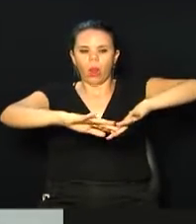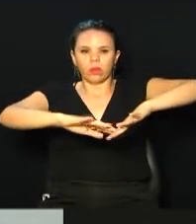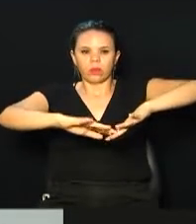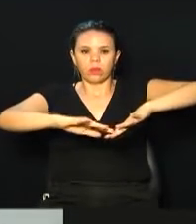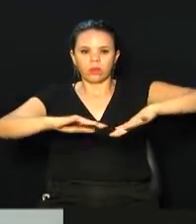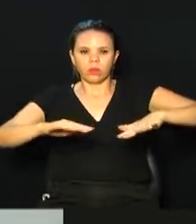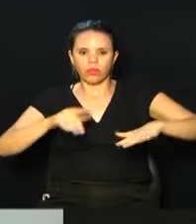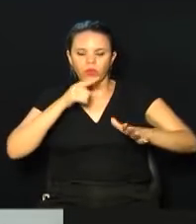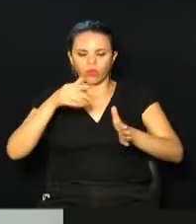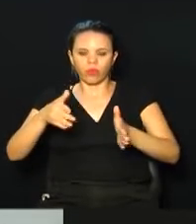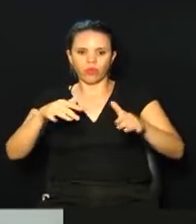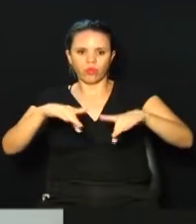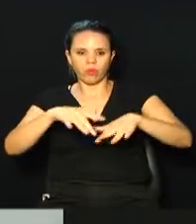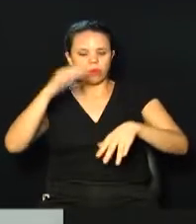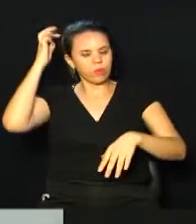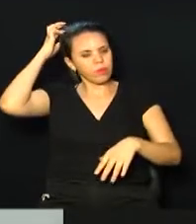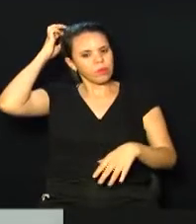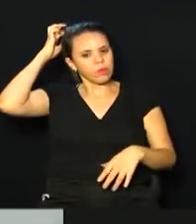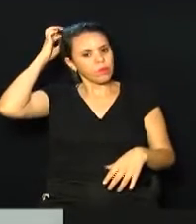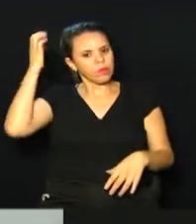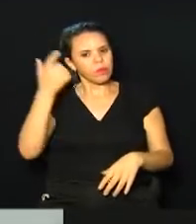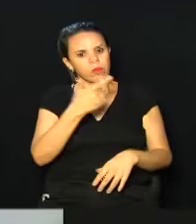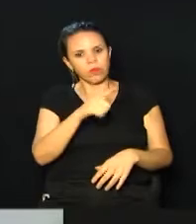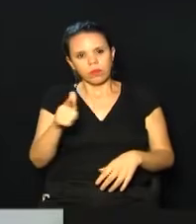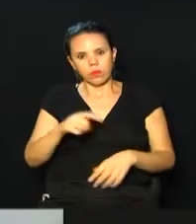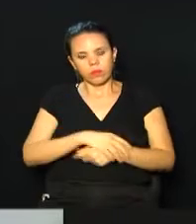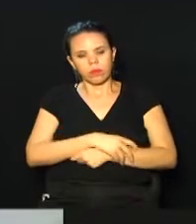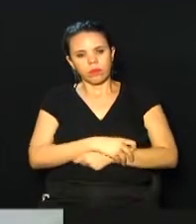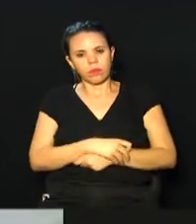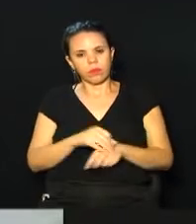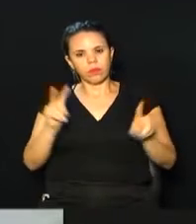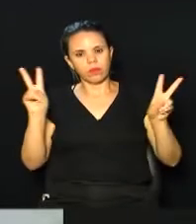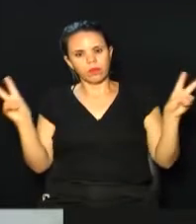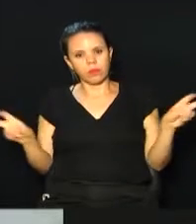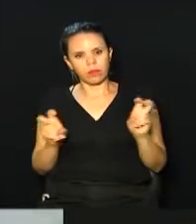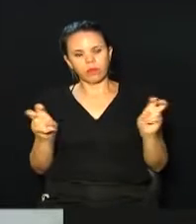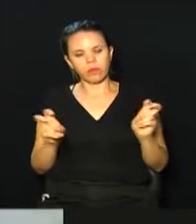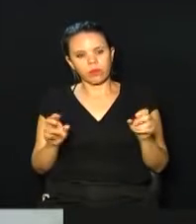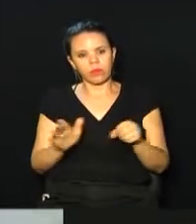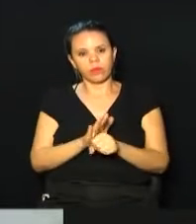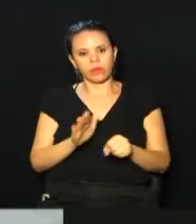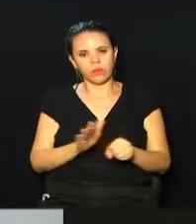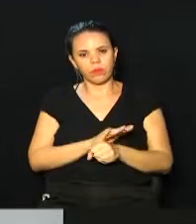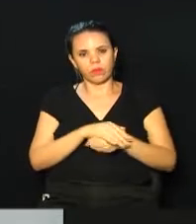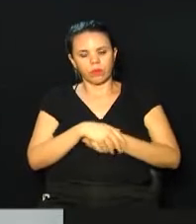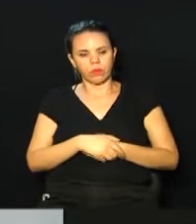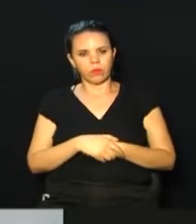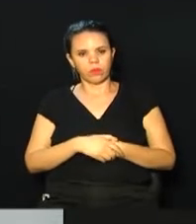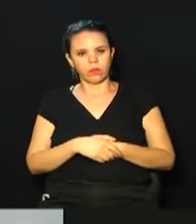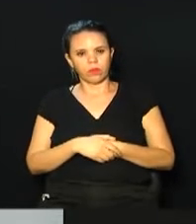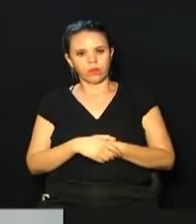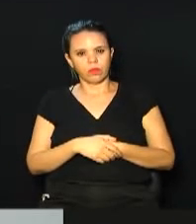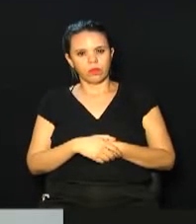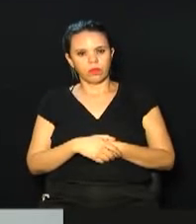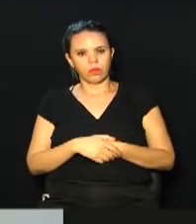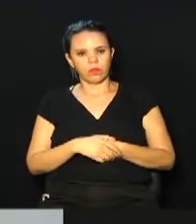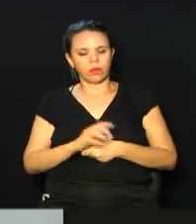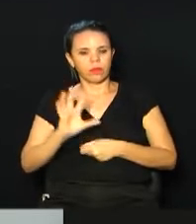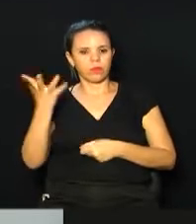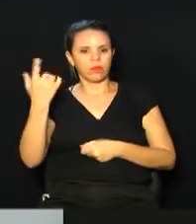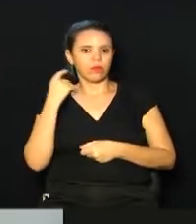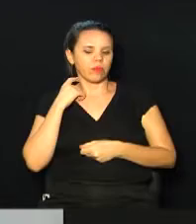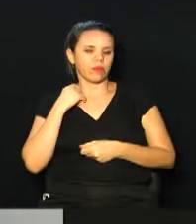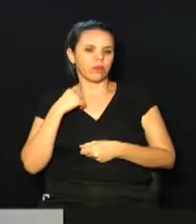Maia, ele não tem muita relação com as enchentes que ocorrem a